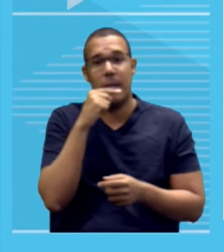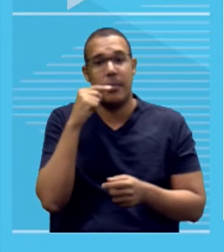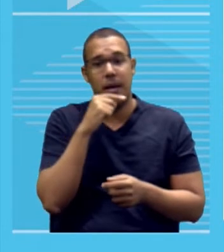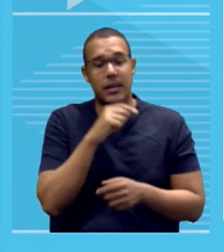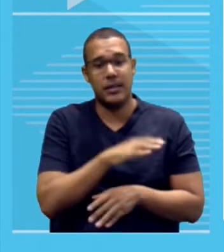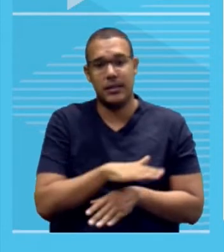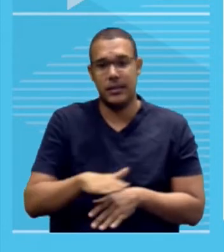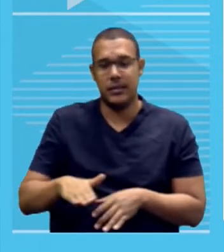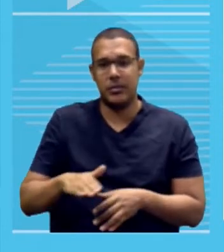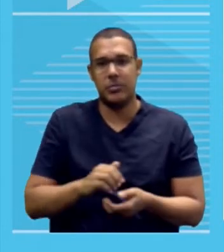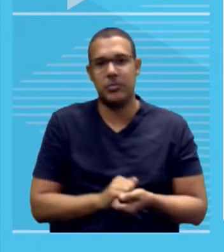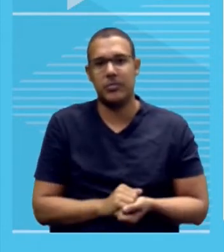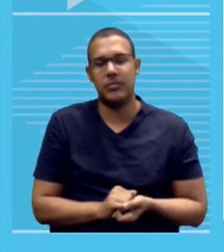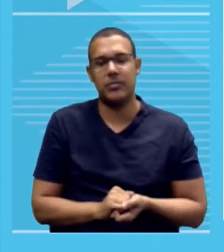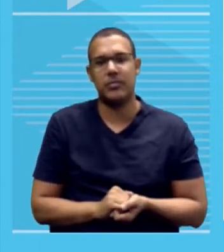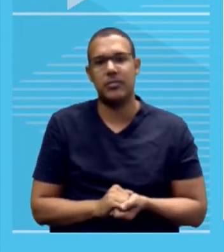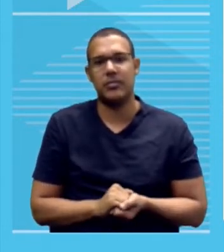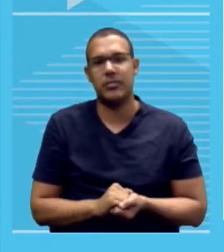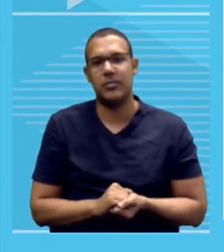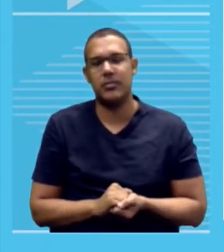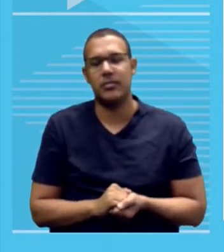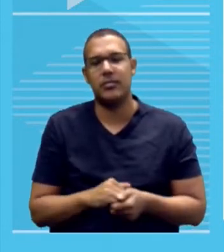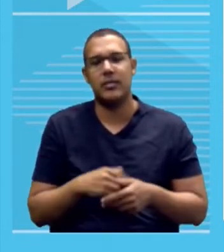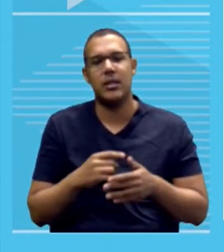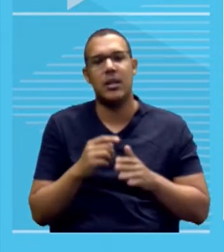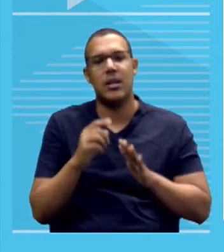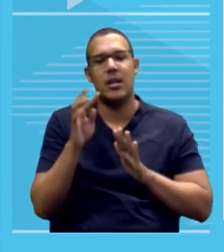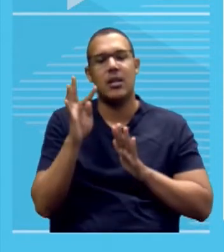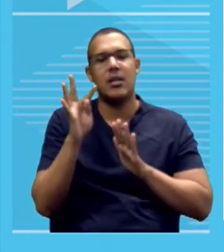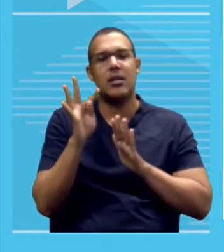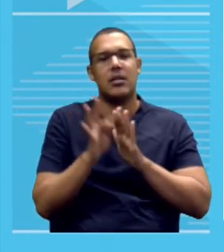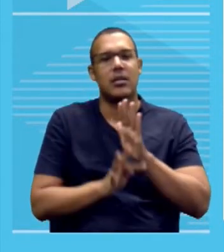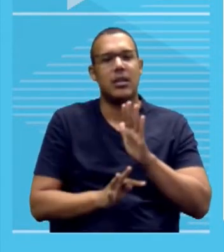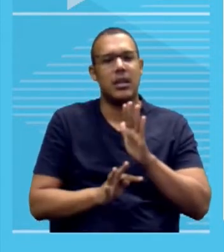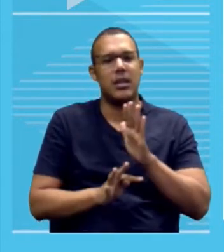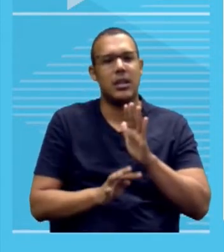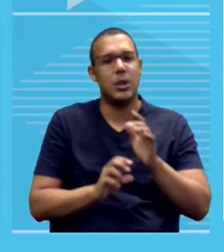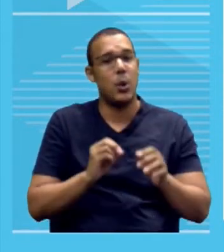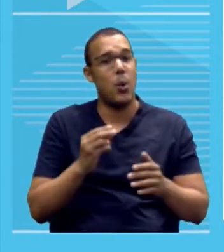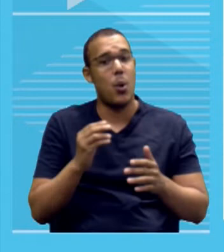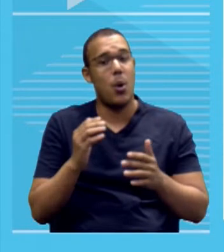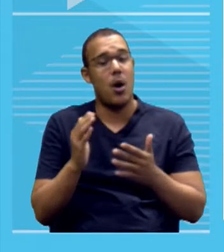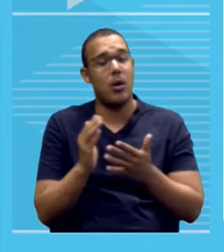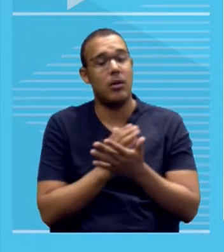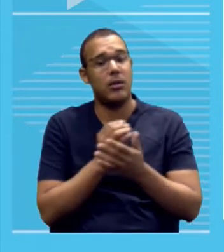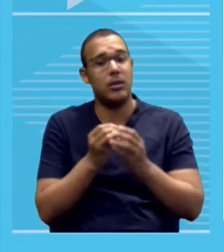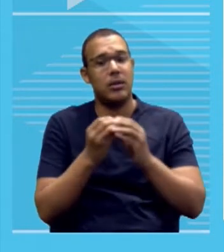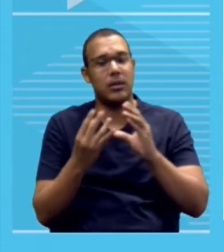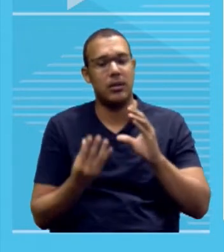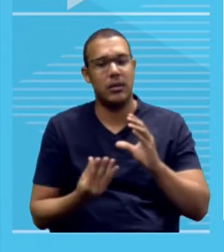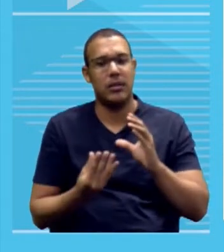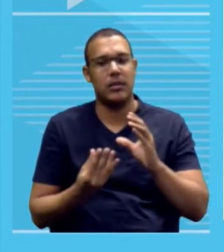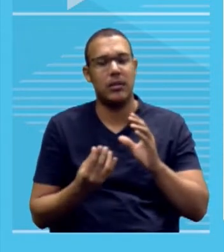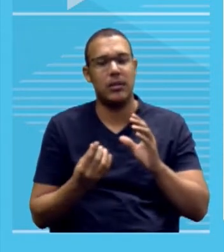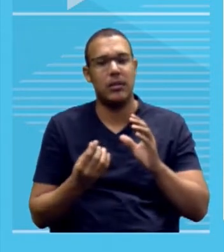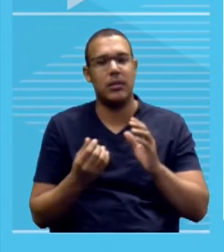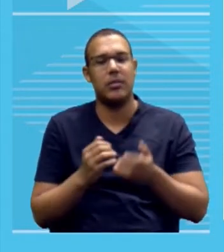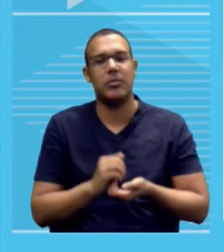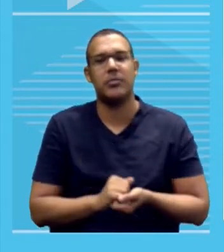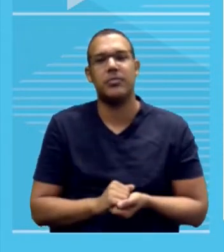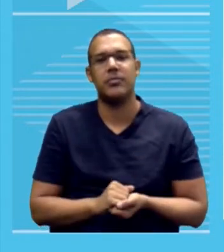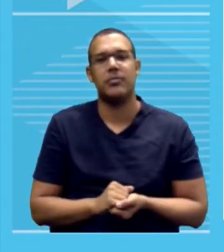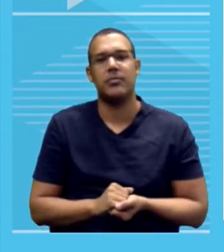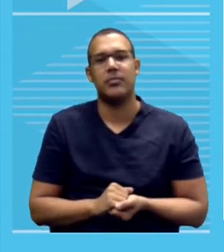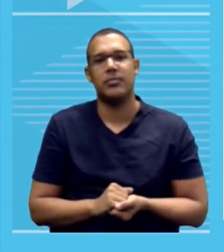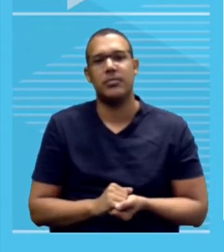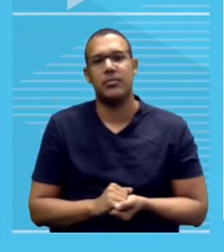professor Esse é o meu texto ou Essas são algumas características os elementos que eu encontrei Mas